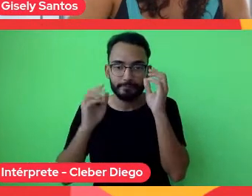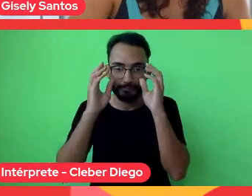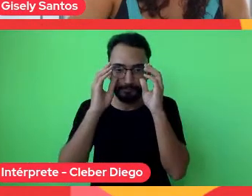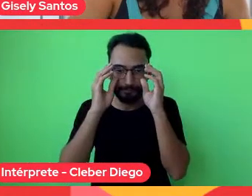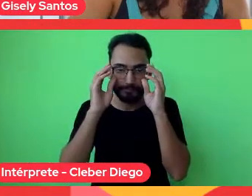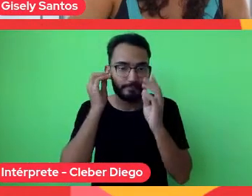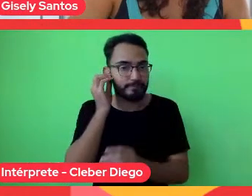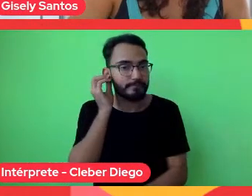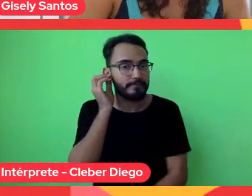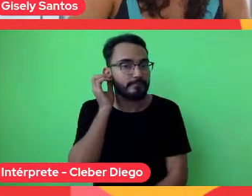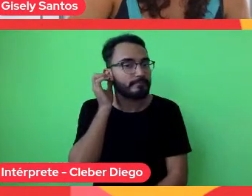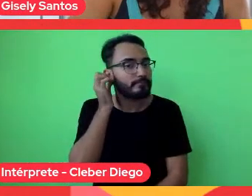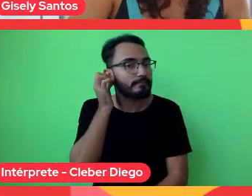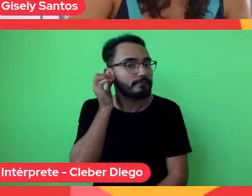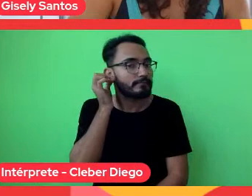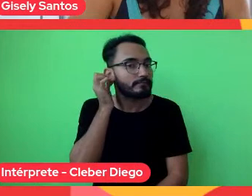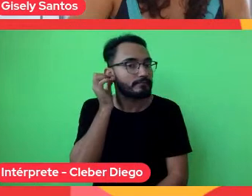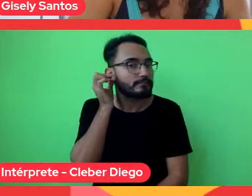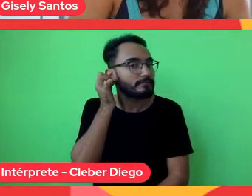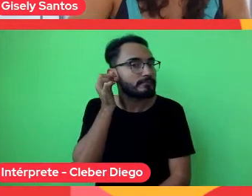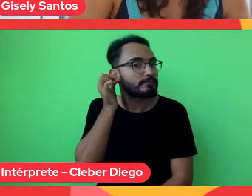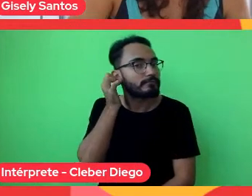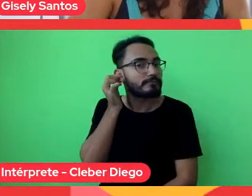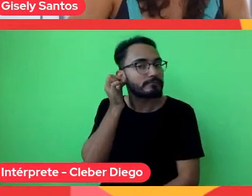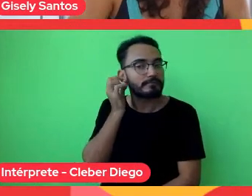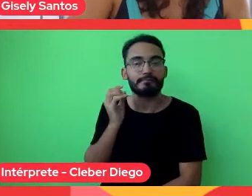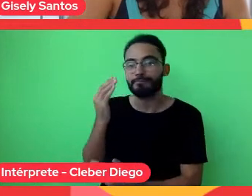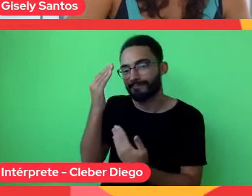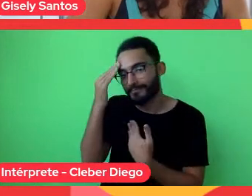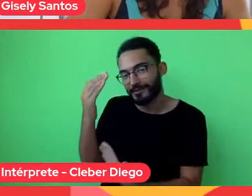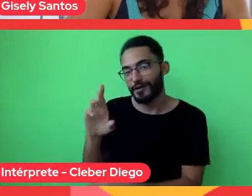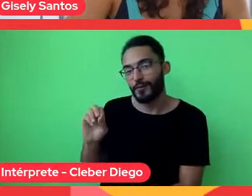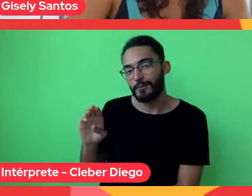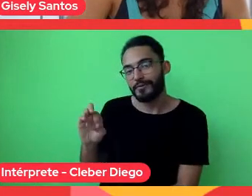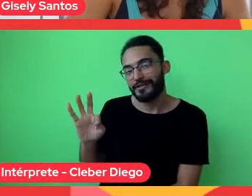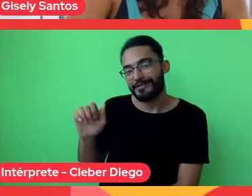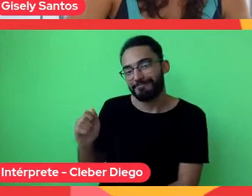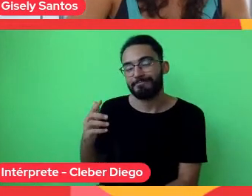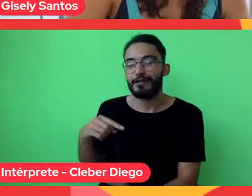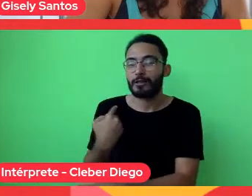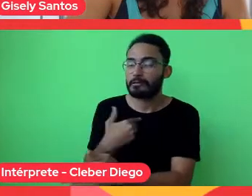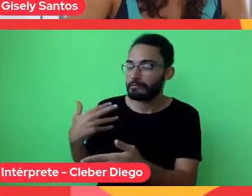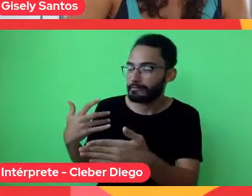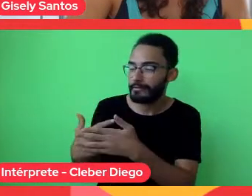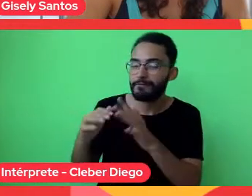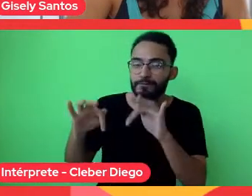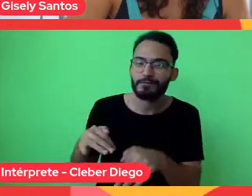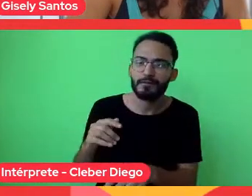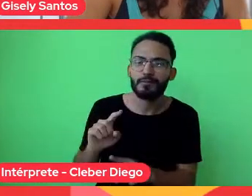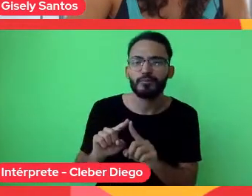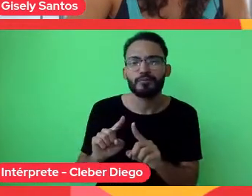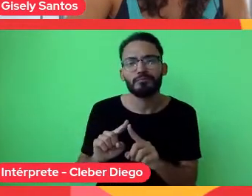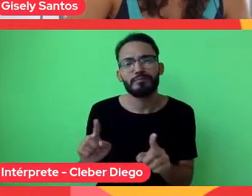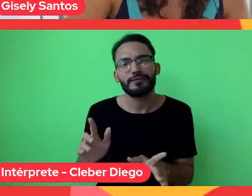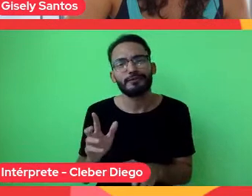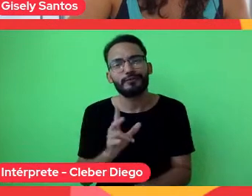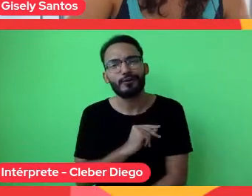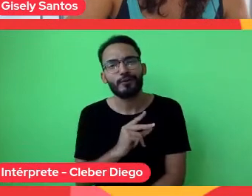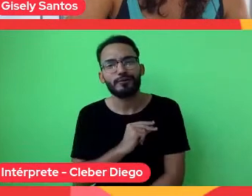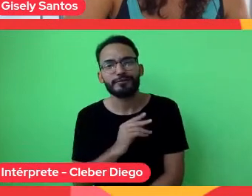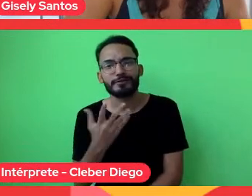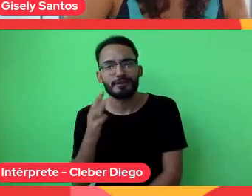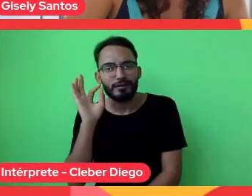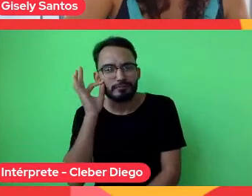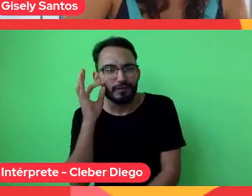Obrigada, Roberta. E a gente está caminhando para o fim. Ai, gente, passou tão rápido para mim. Nossa Senhora, parece que eu estou